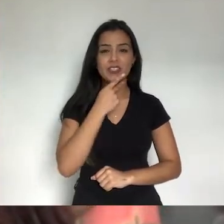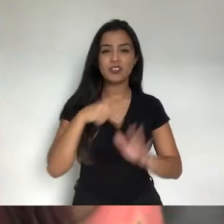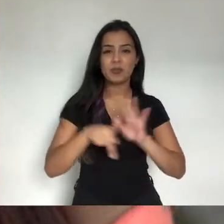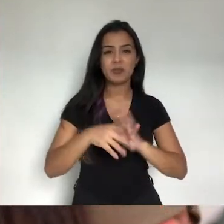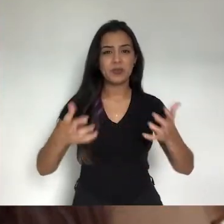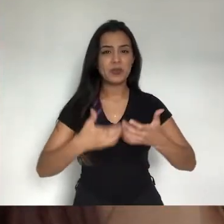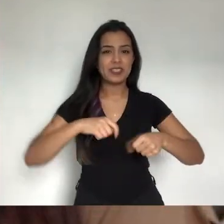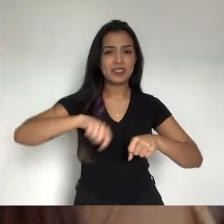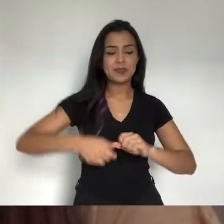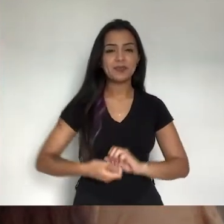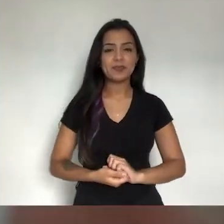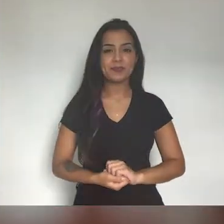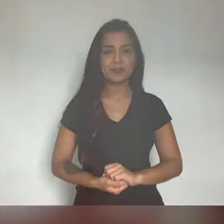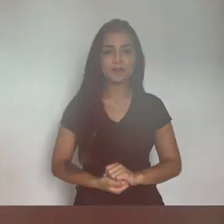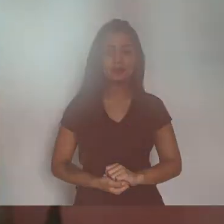cozinha de vegetais.